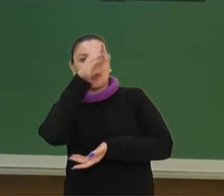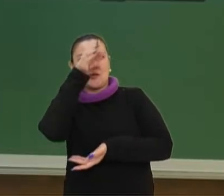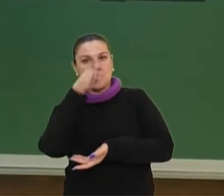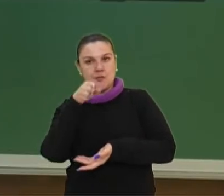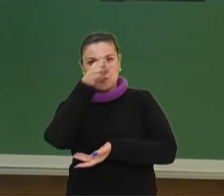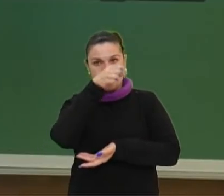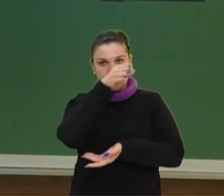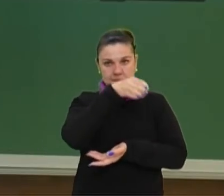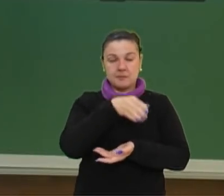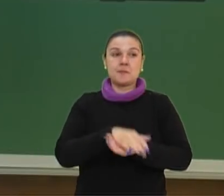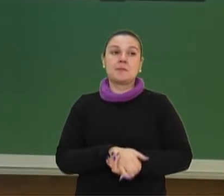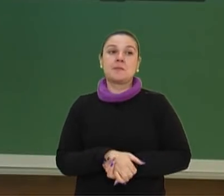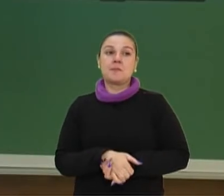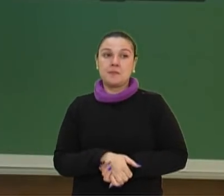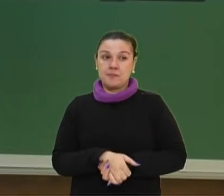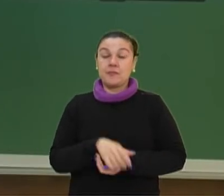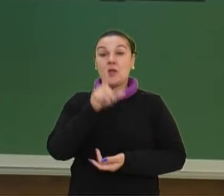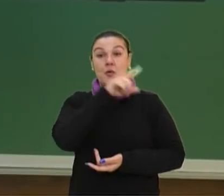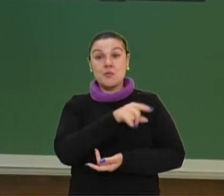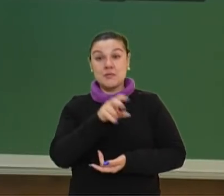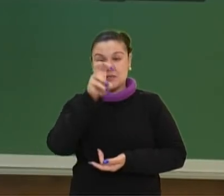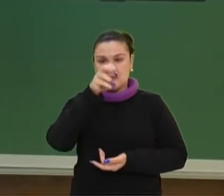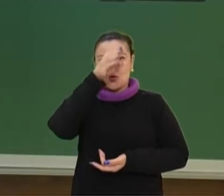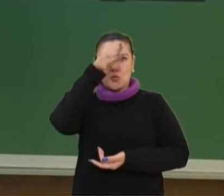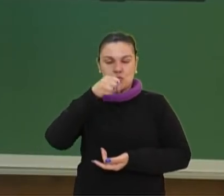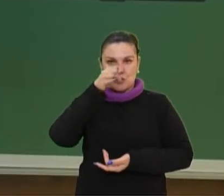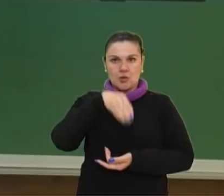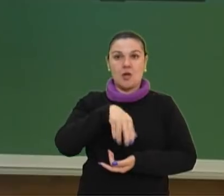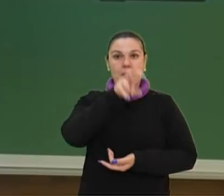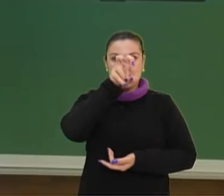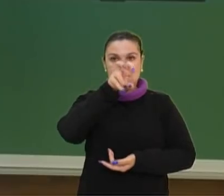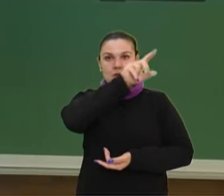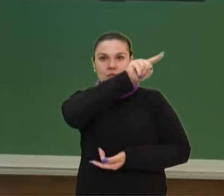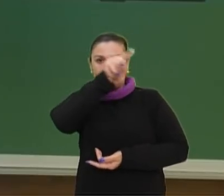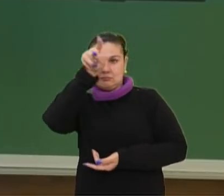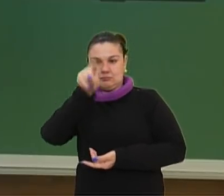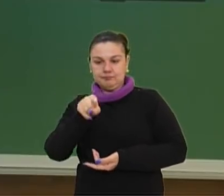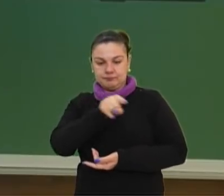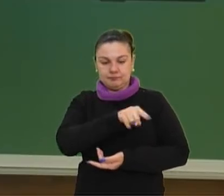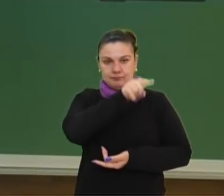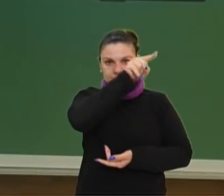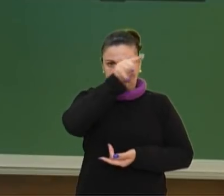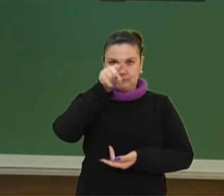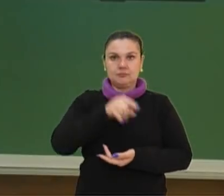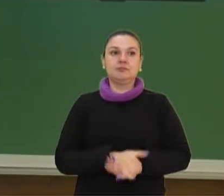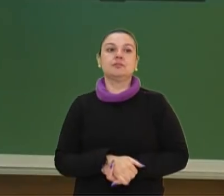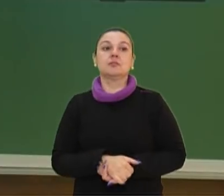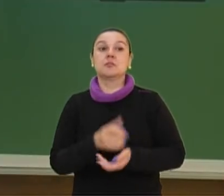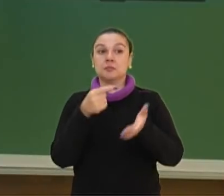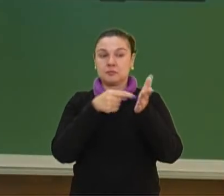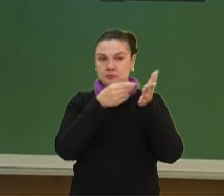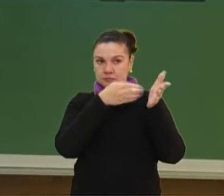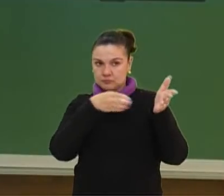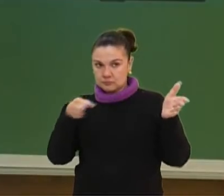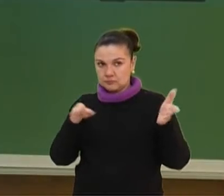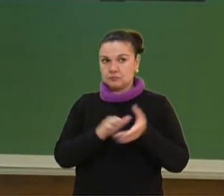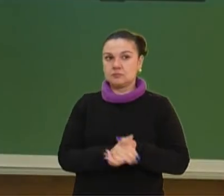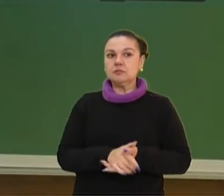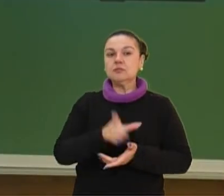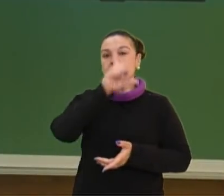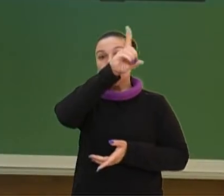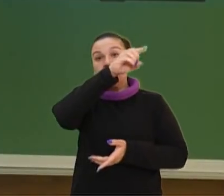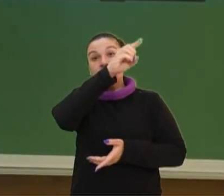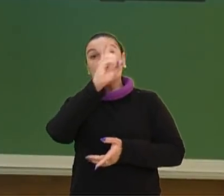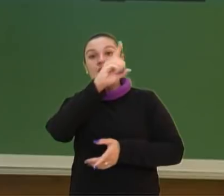tem 5 diagonais e tem 5 lados. Por isso que é verdadeiro, tá bom? E por último, a diagonal é